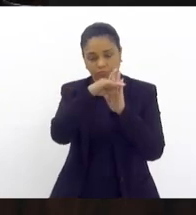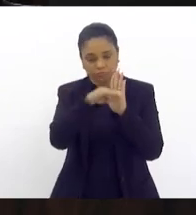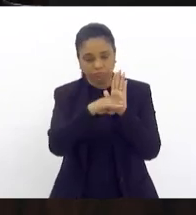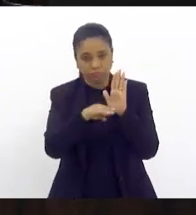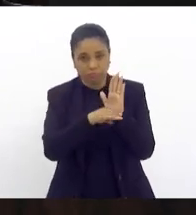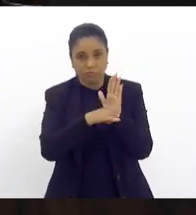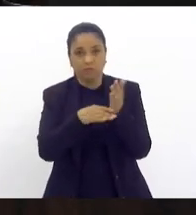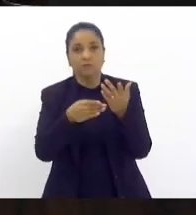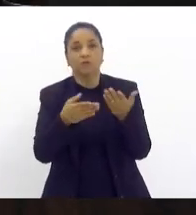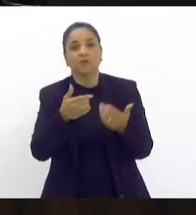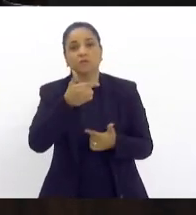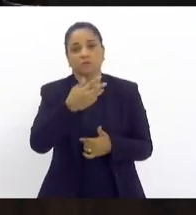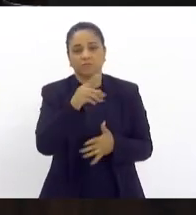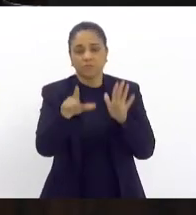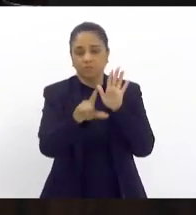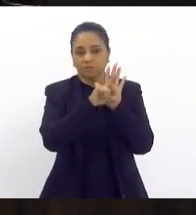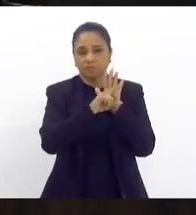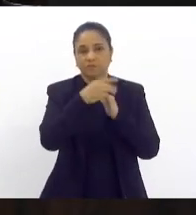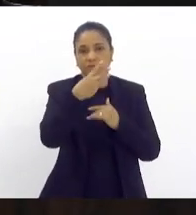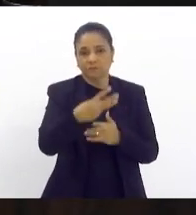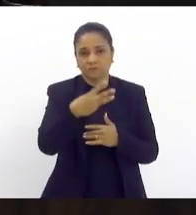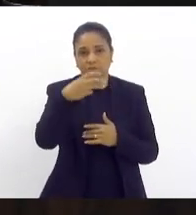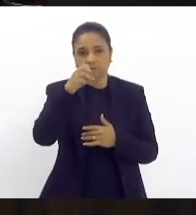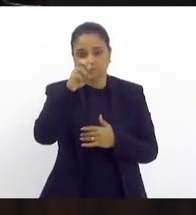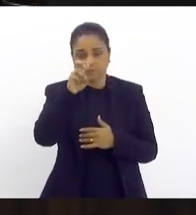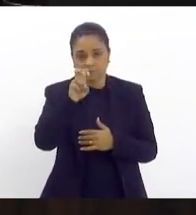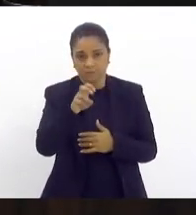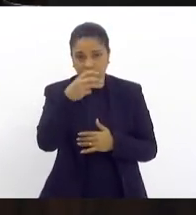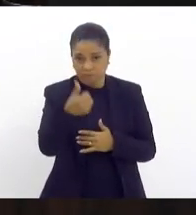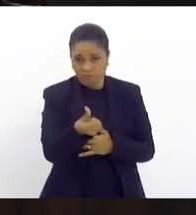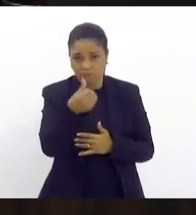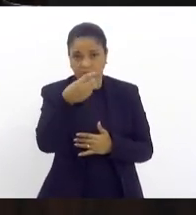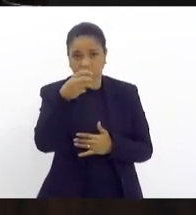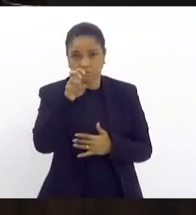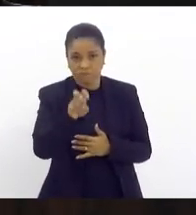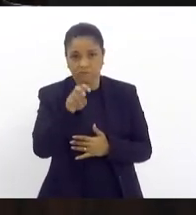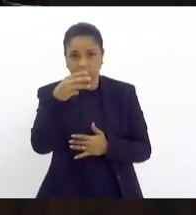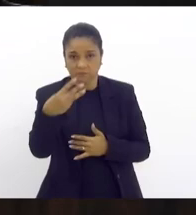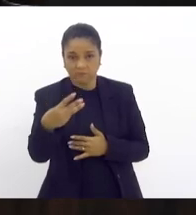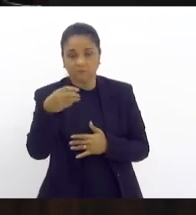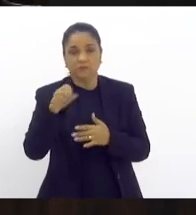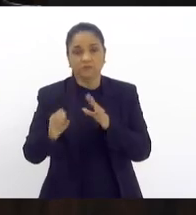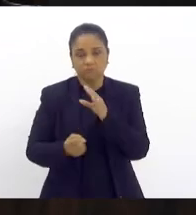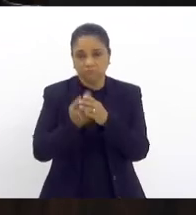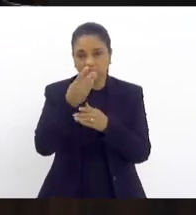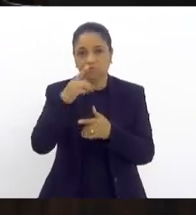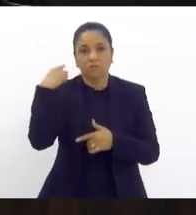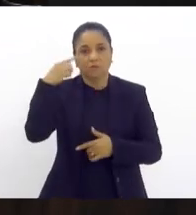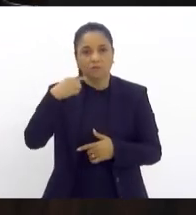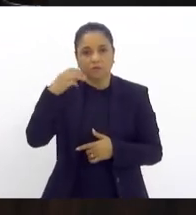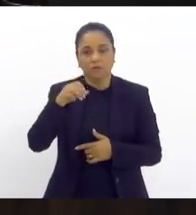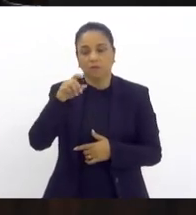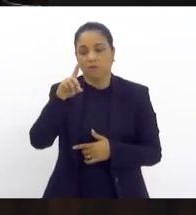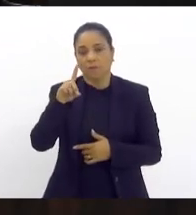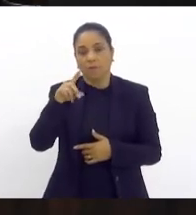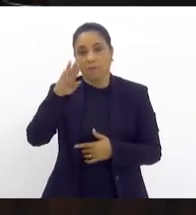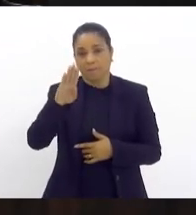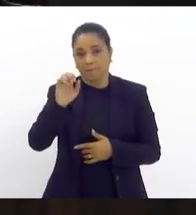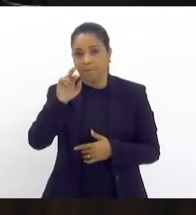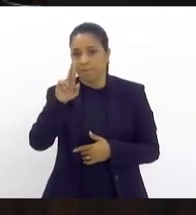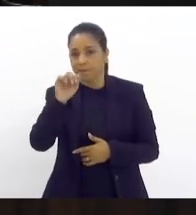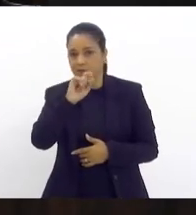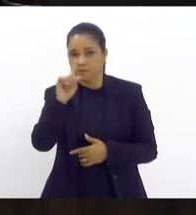lei número 3.695 do ano de 2021 do de autoria do deputado brasão em votação